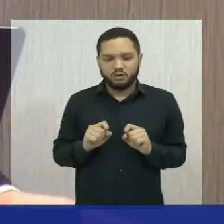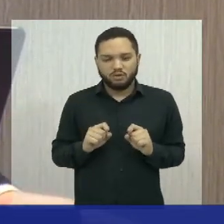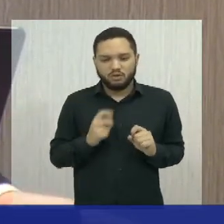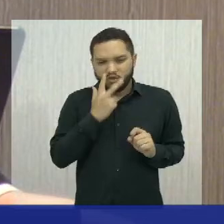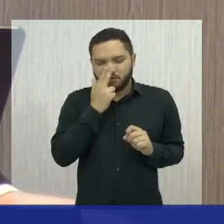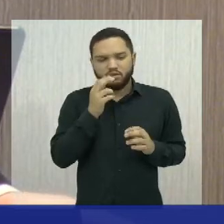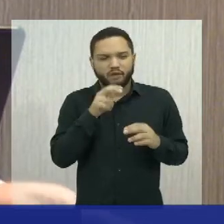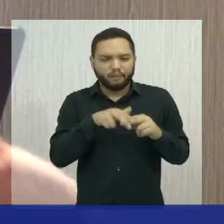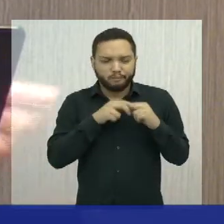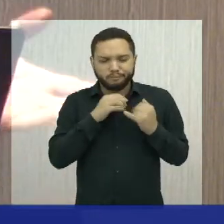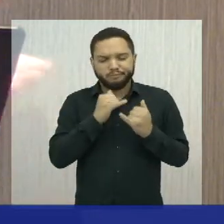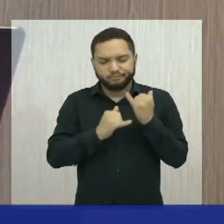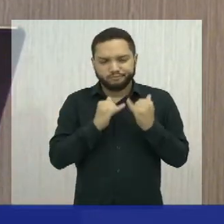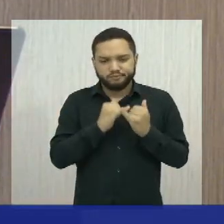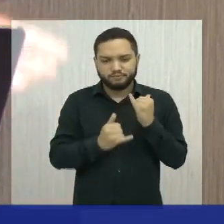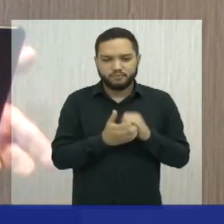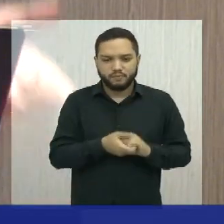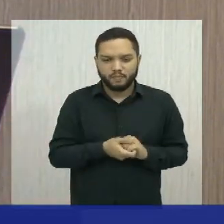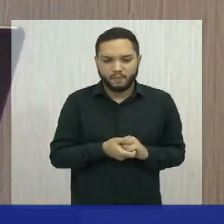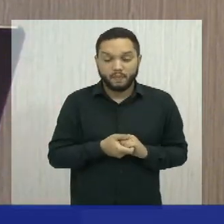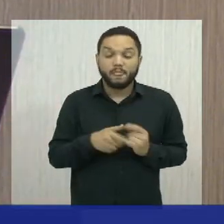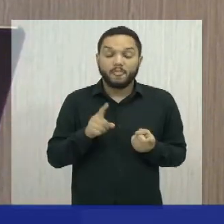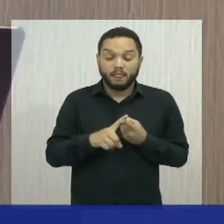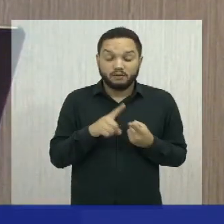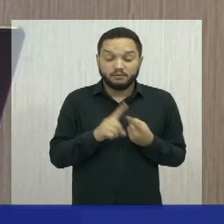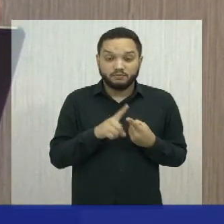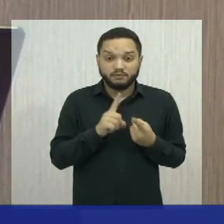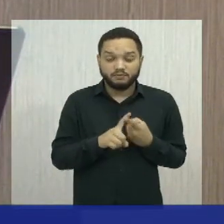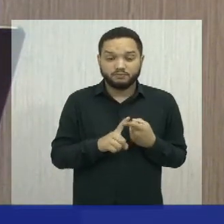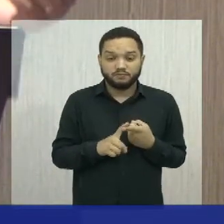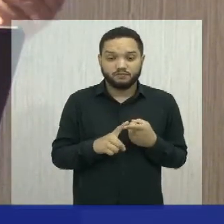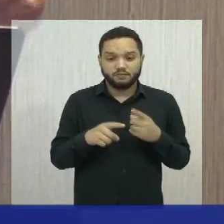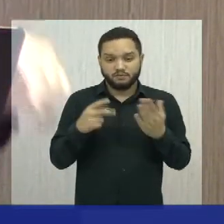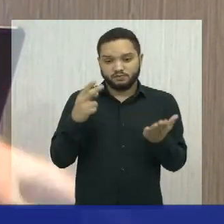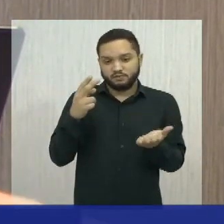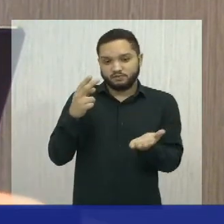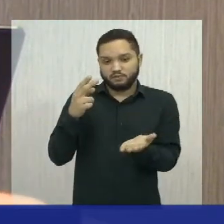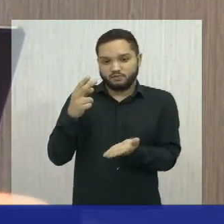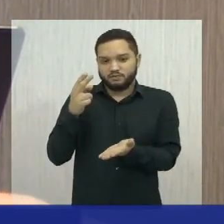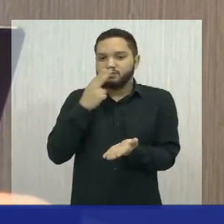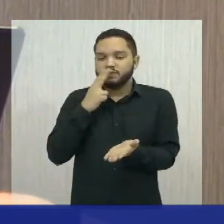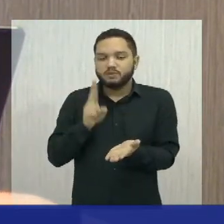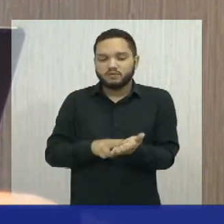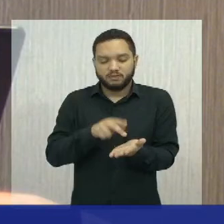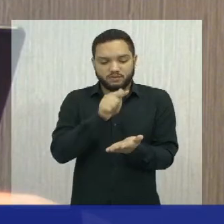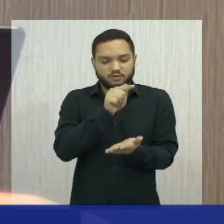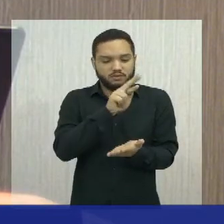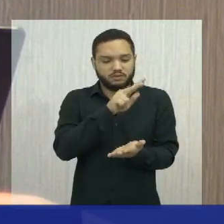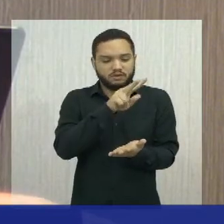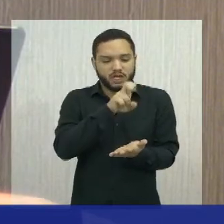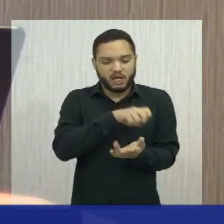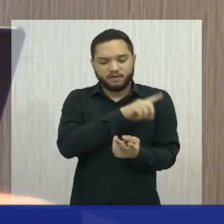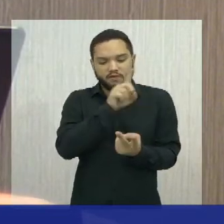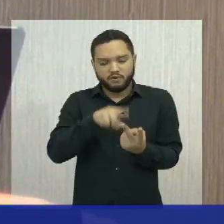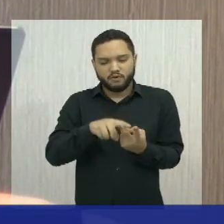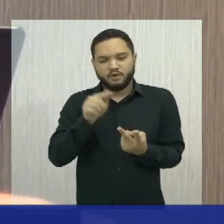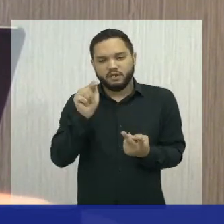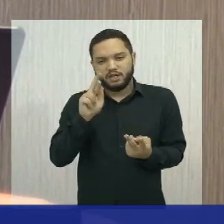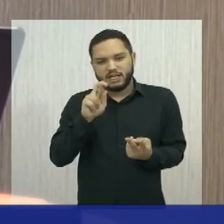isso aí também precisa. E aí a questão também é que a infração, num é gravíssima e no outro é grave.